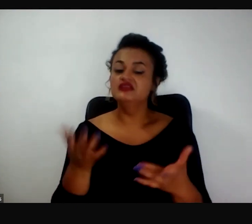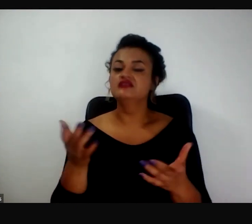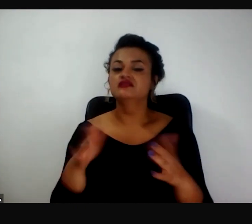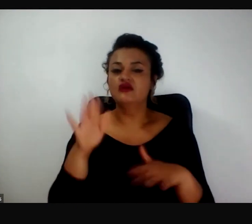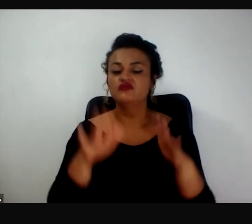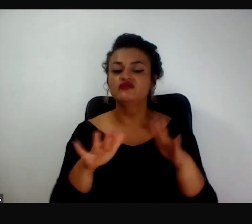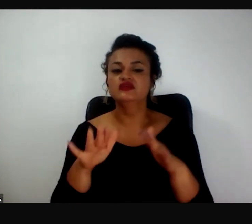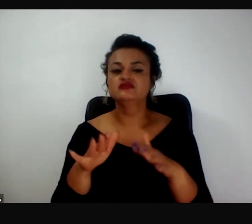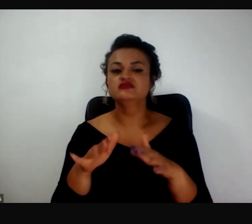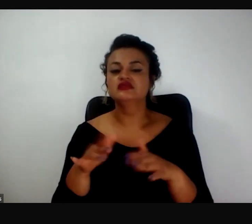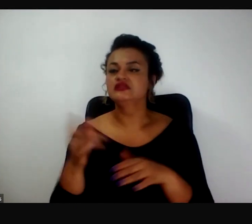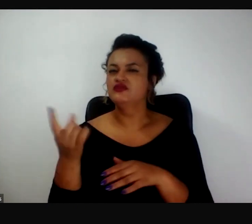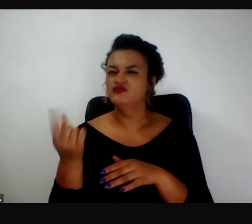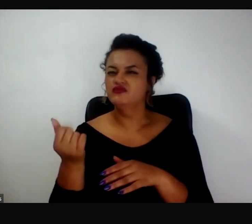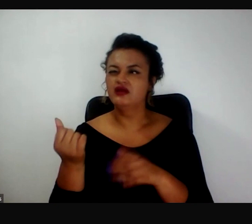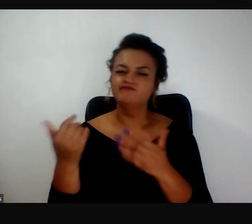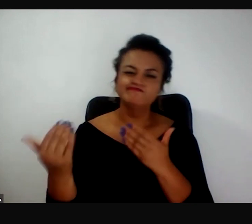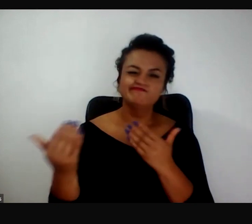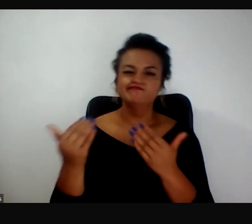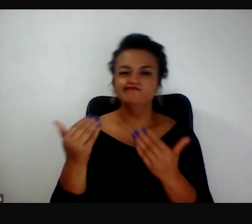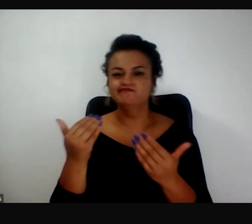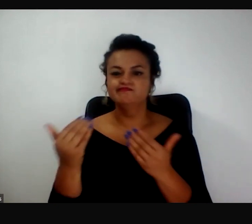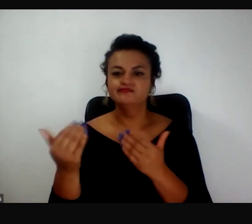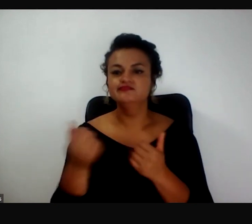valor equivalente à lei.